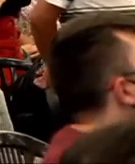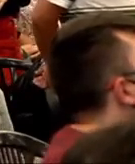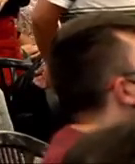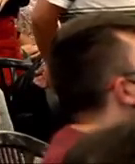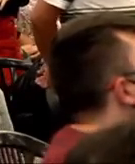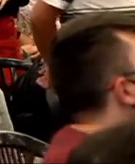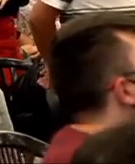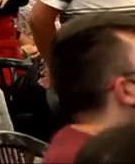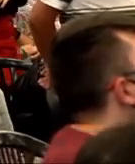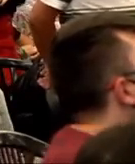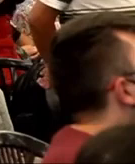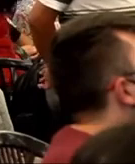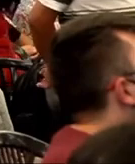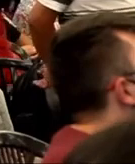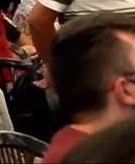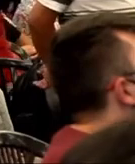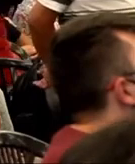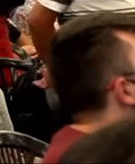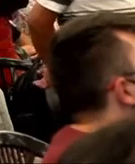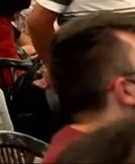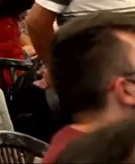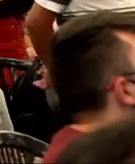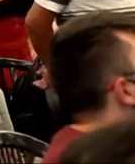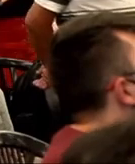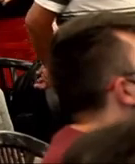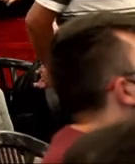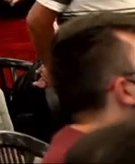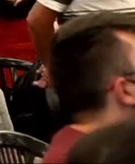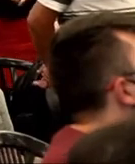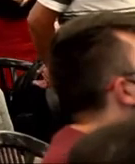noite. Nessa noite de hoje,